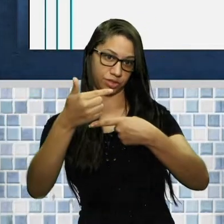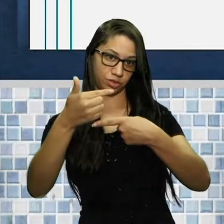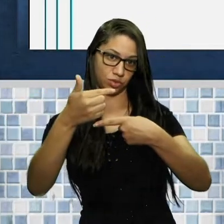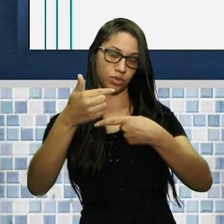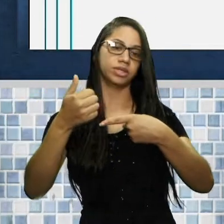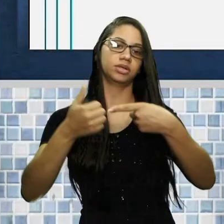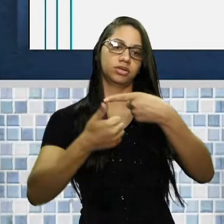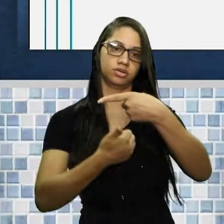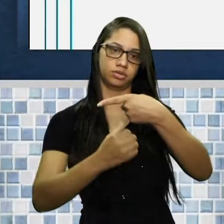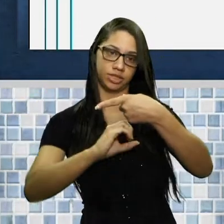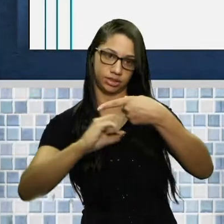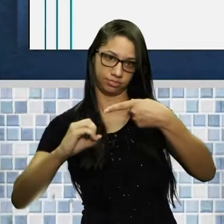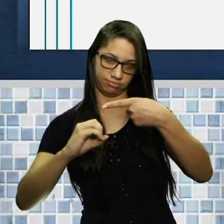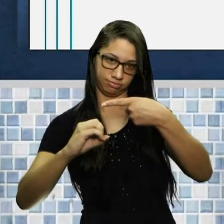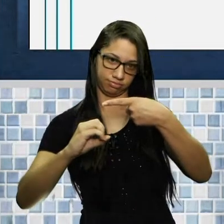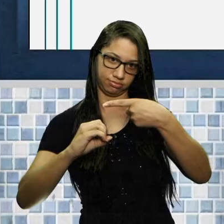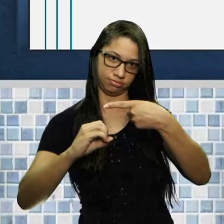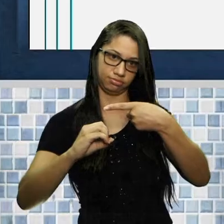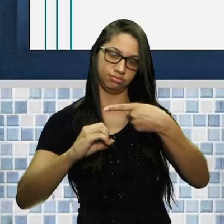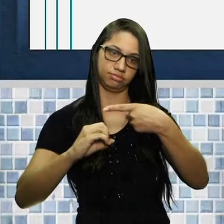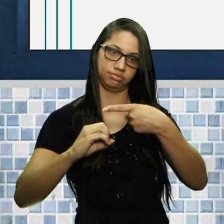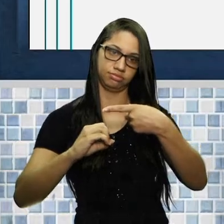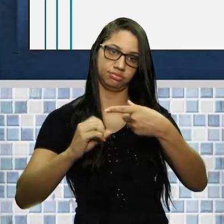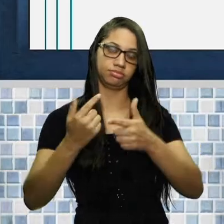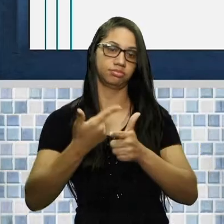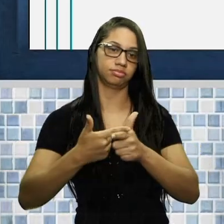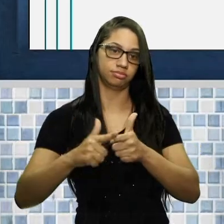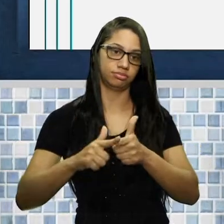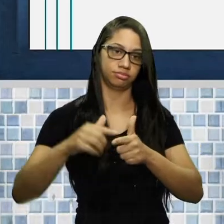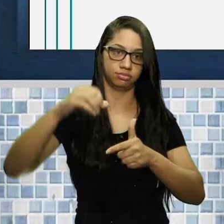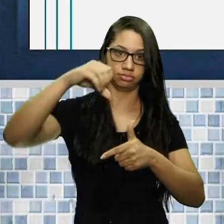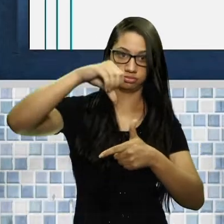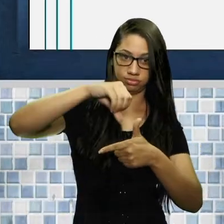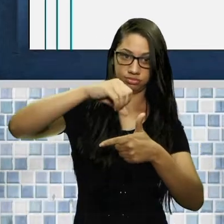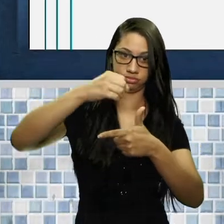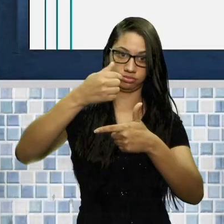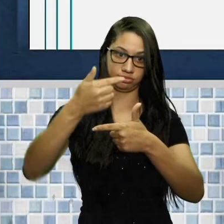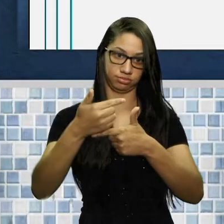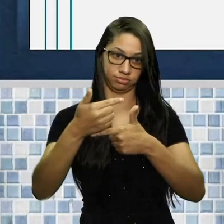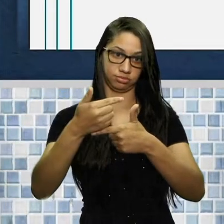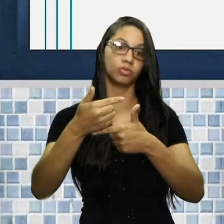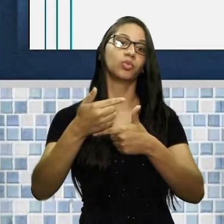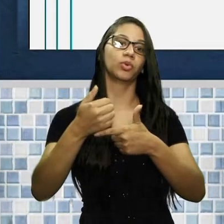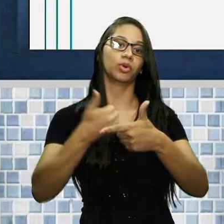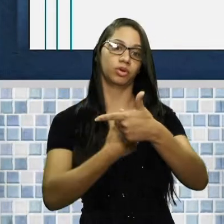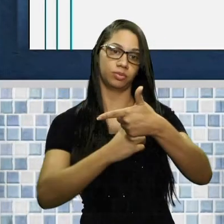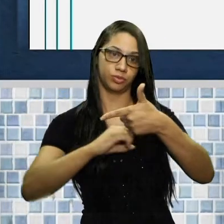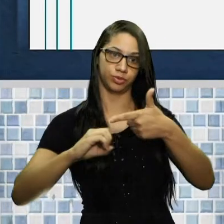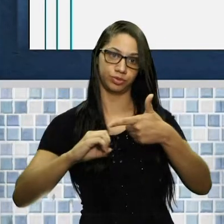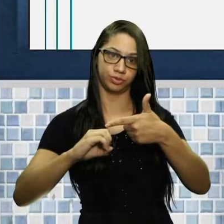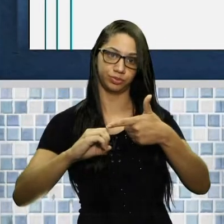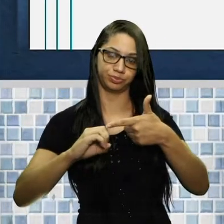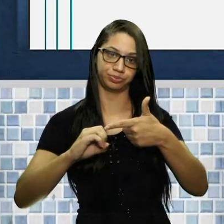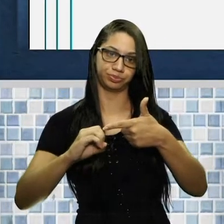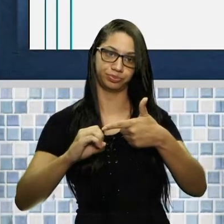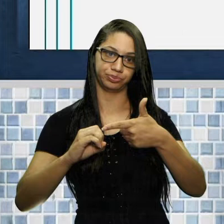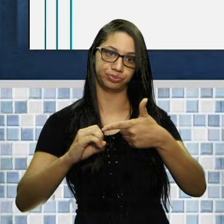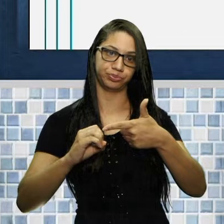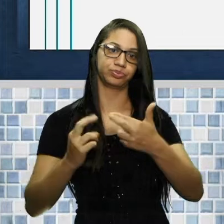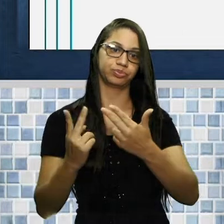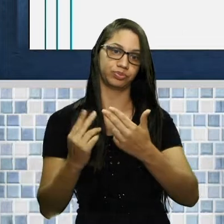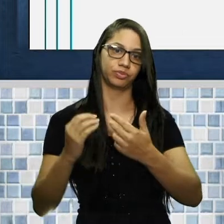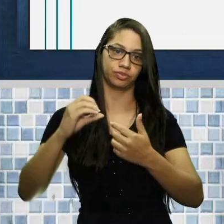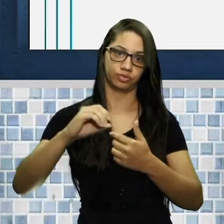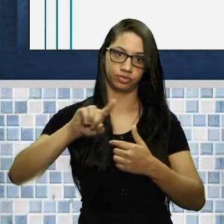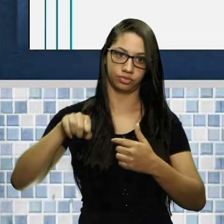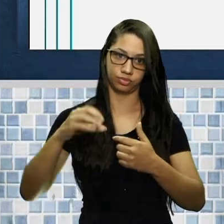ser 92 sobre 100. Dividindo 92 por 100, nós vamos encontrar